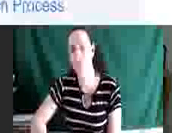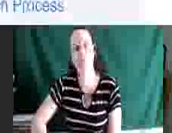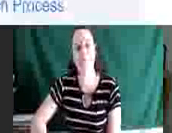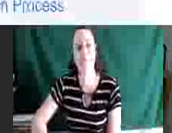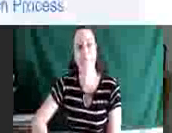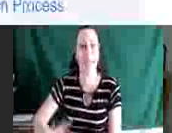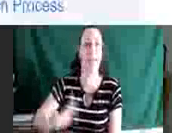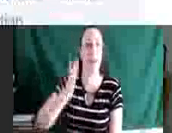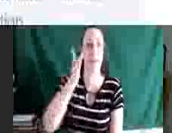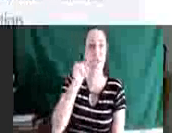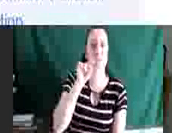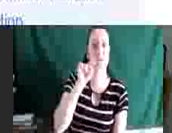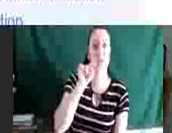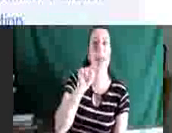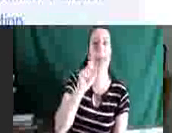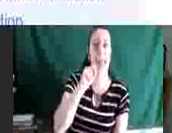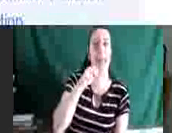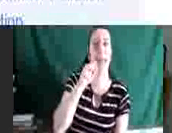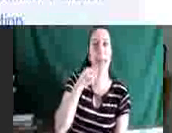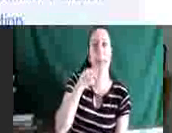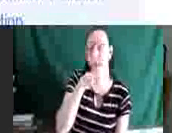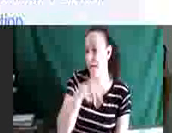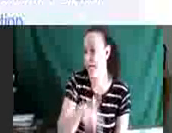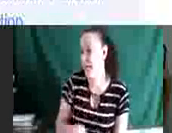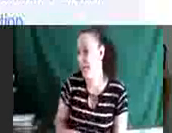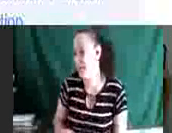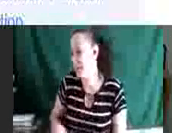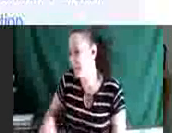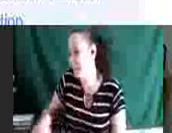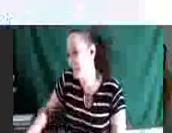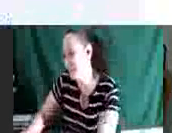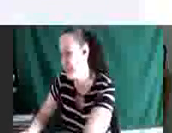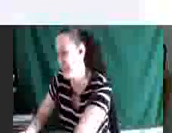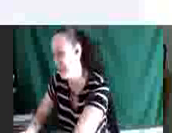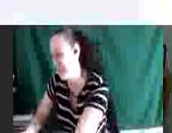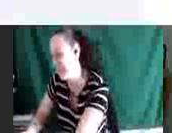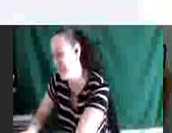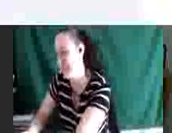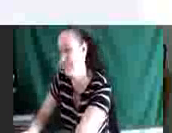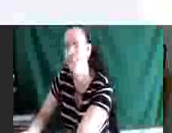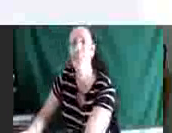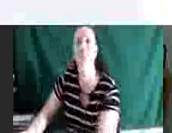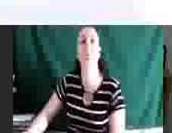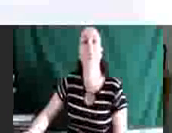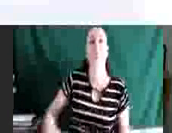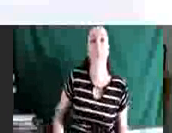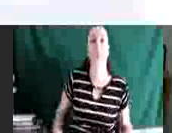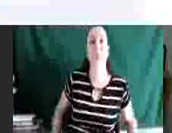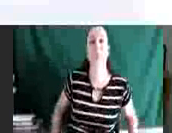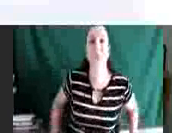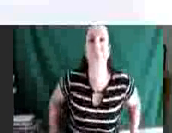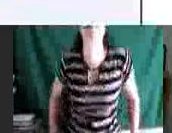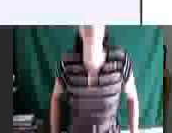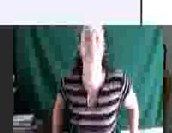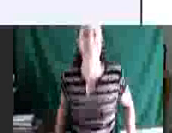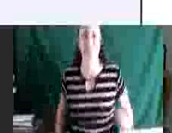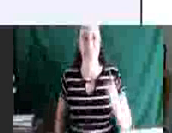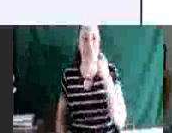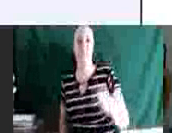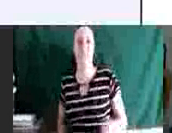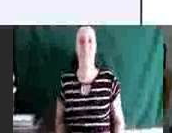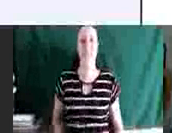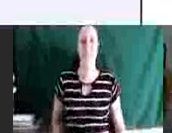Não? Ô, Rô. Não! Achando que essa turma aí não tá mais a fim de assistir minhas aulas,